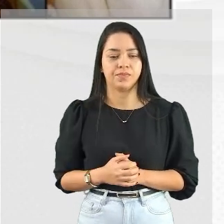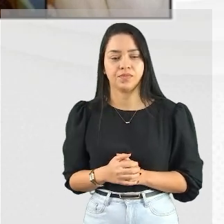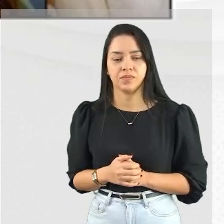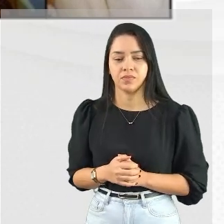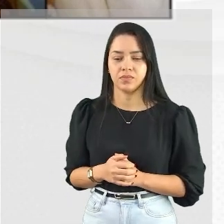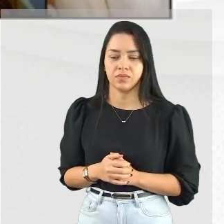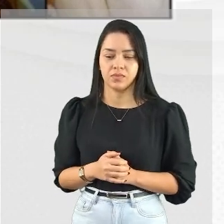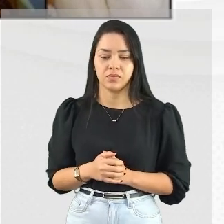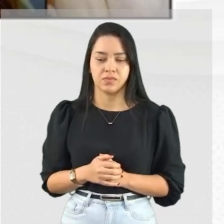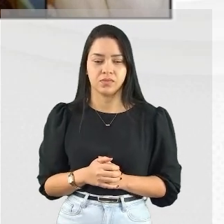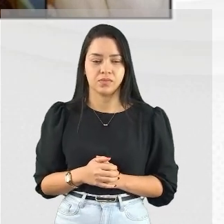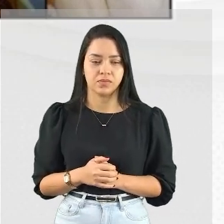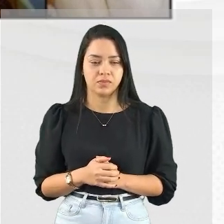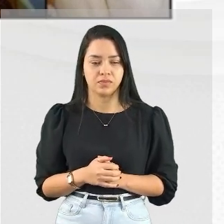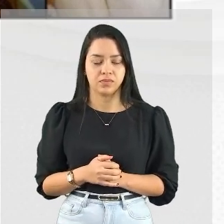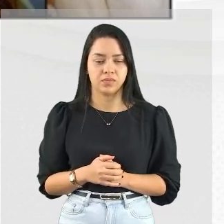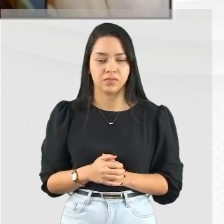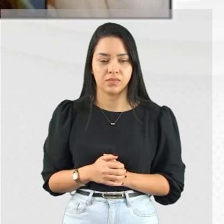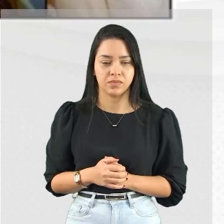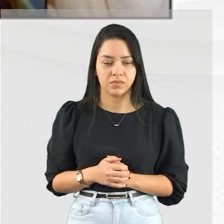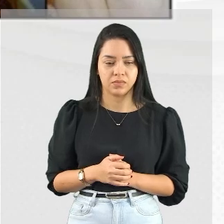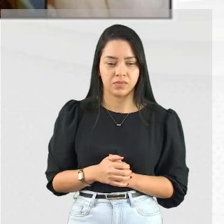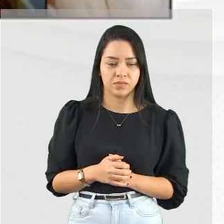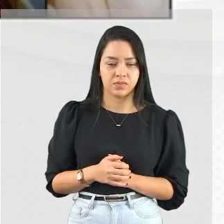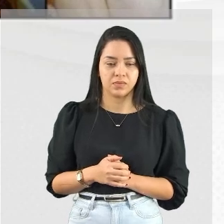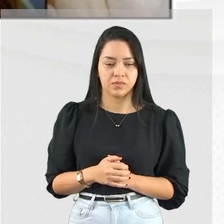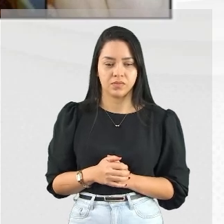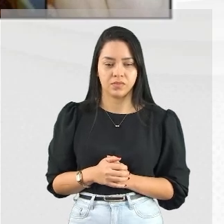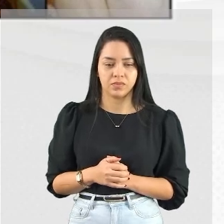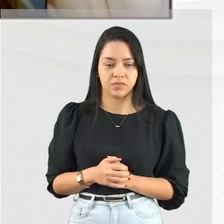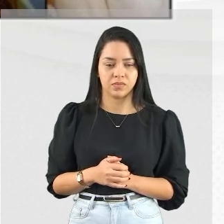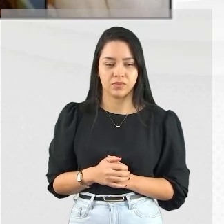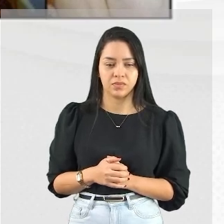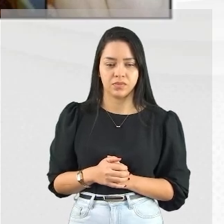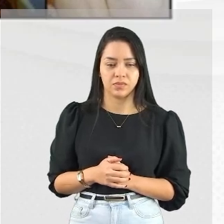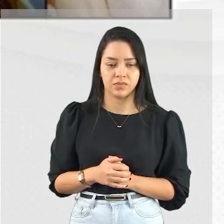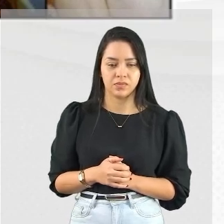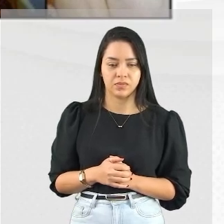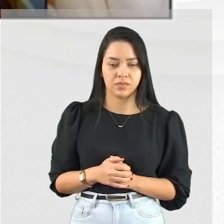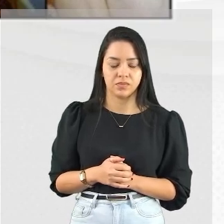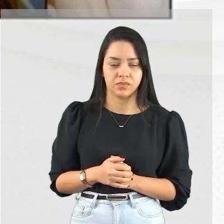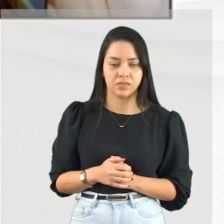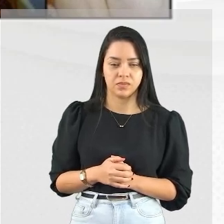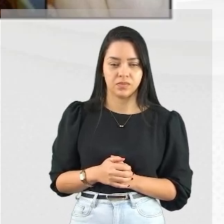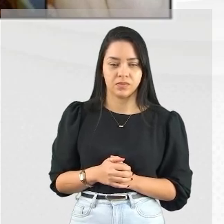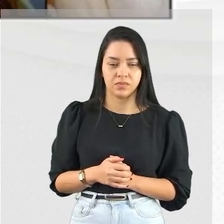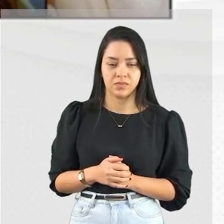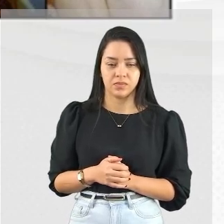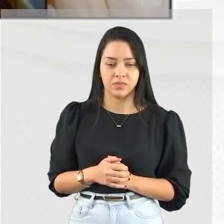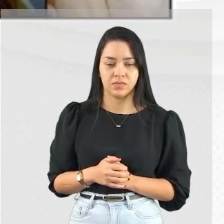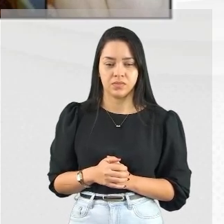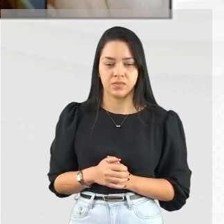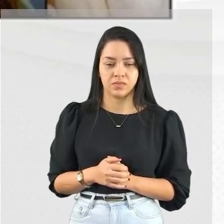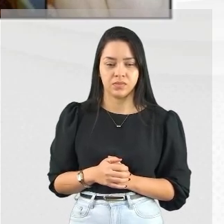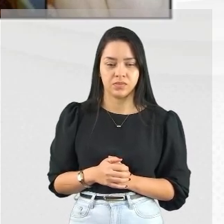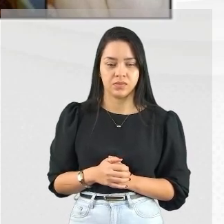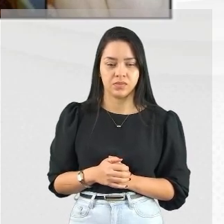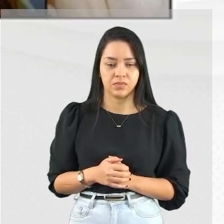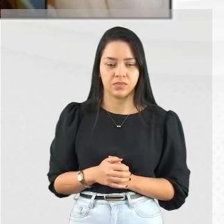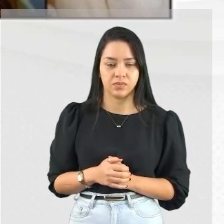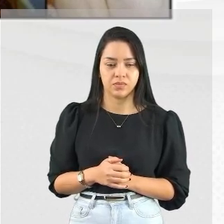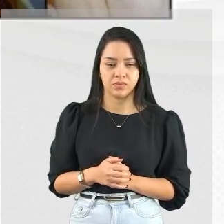Azão, Bzão, Bzão. Eu tenho Azão, Azão, Bzão, Bzinho. Eu